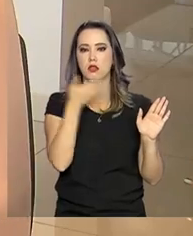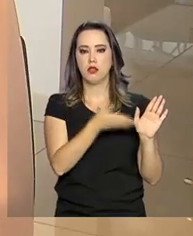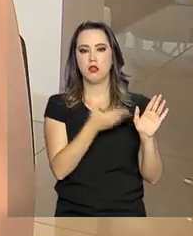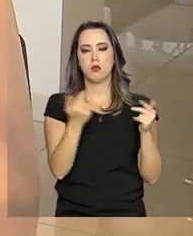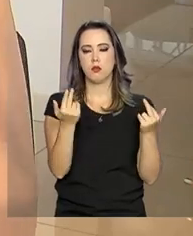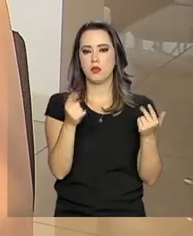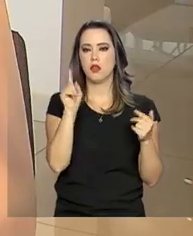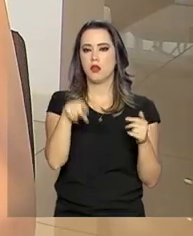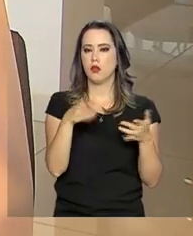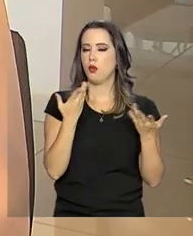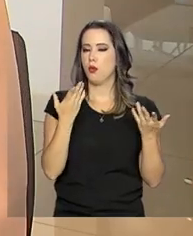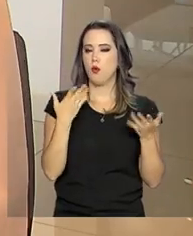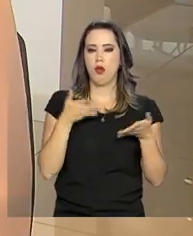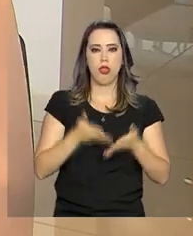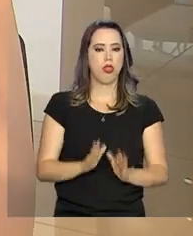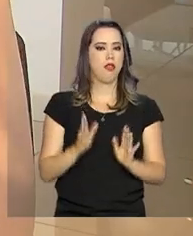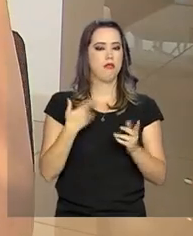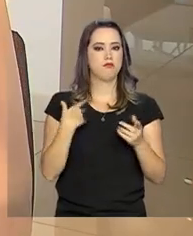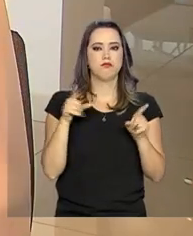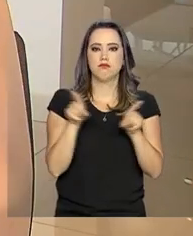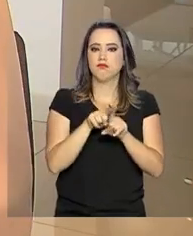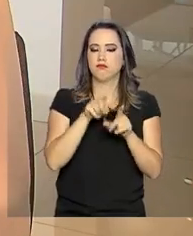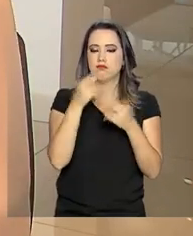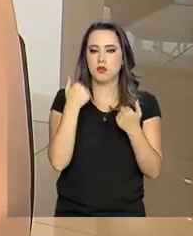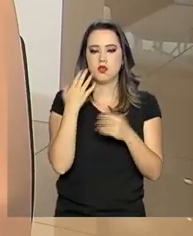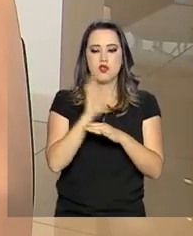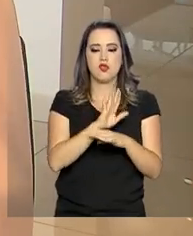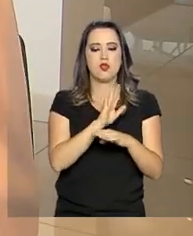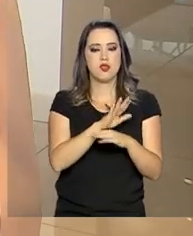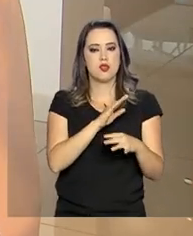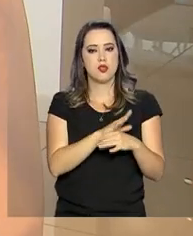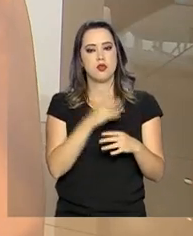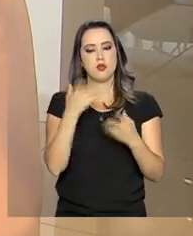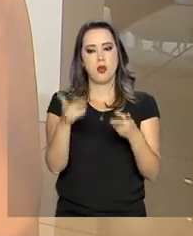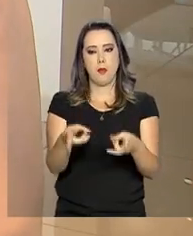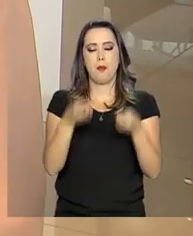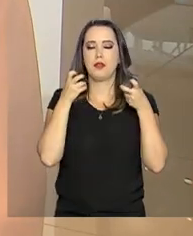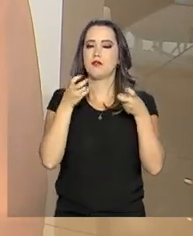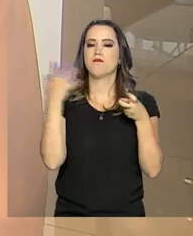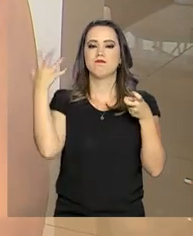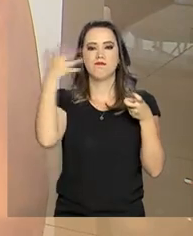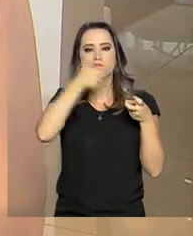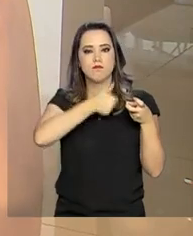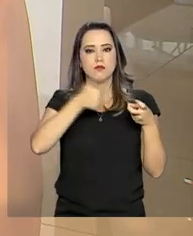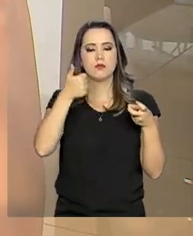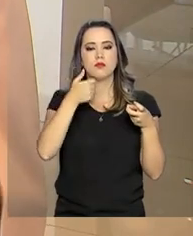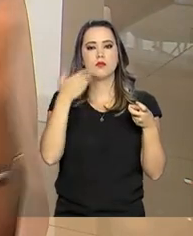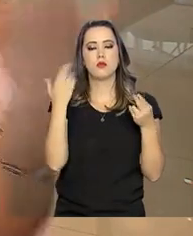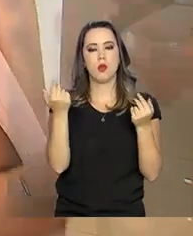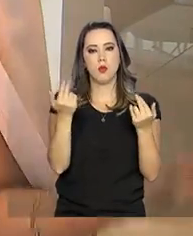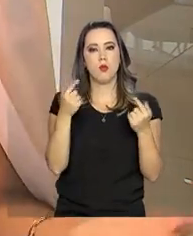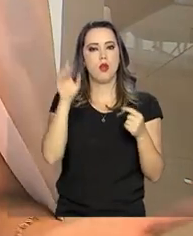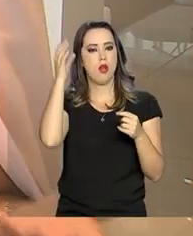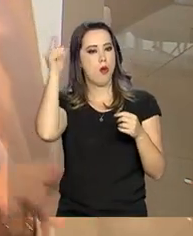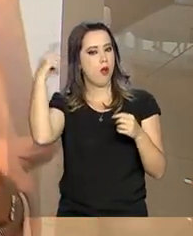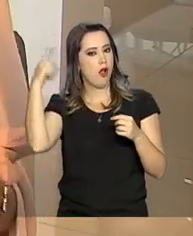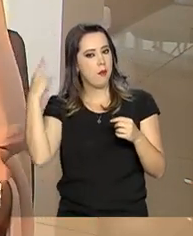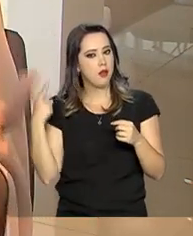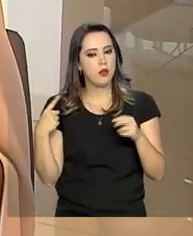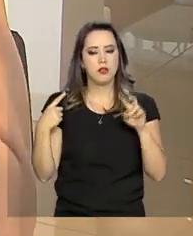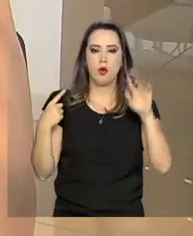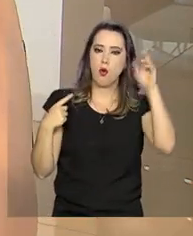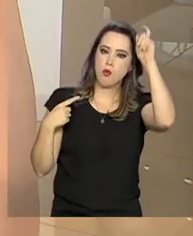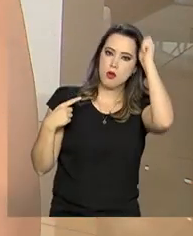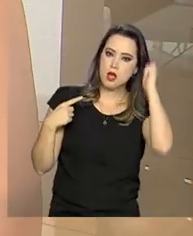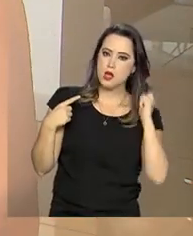da forma como ela veio. A gente só auxilia a ela perceber como ela vai ser tão linda com cabelo cacheado,